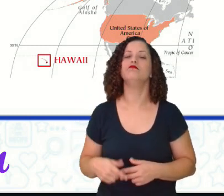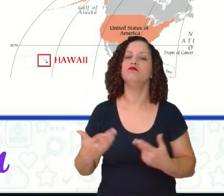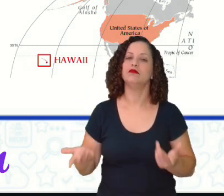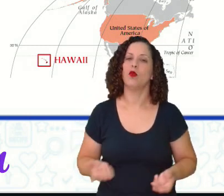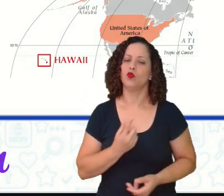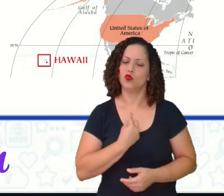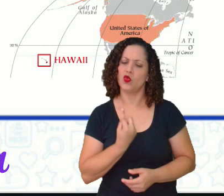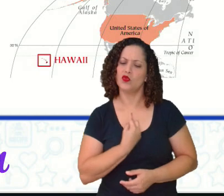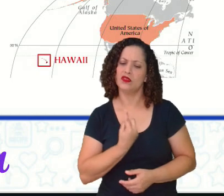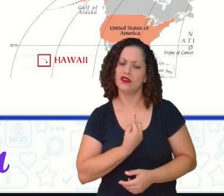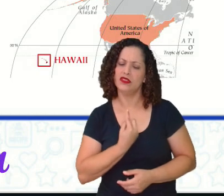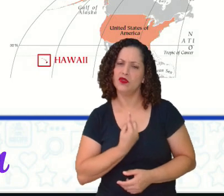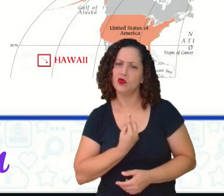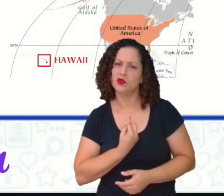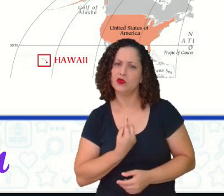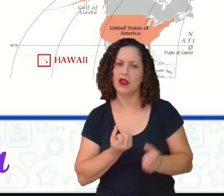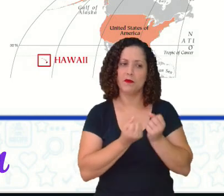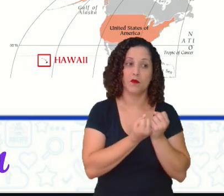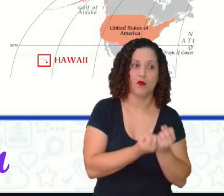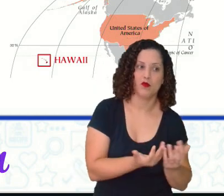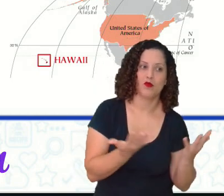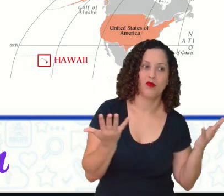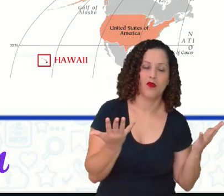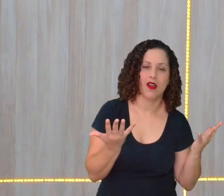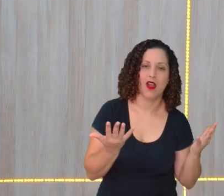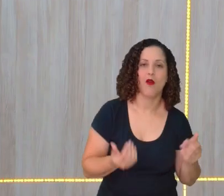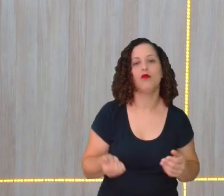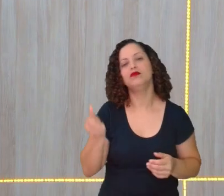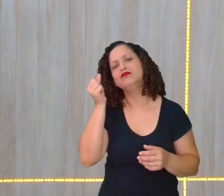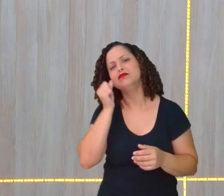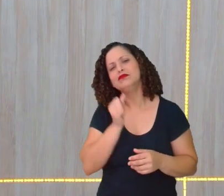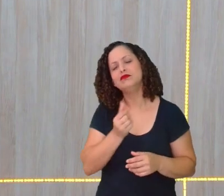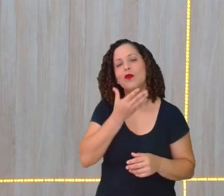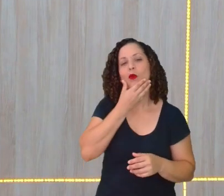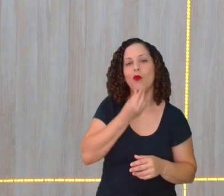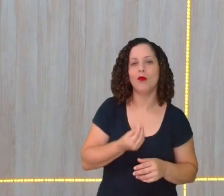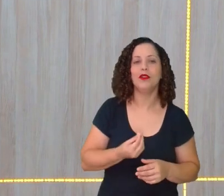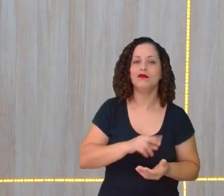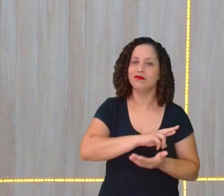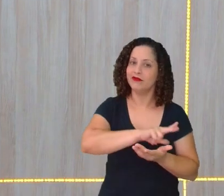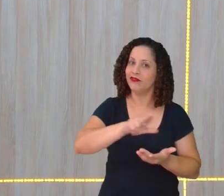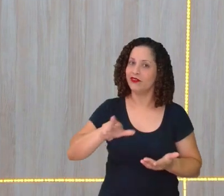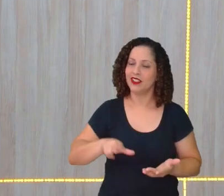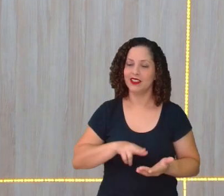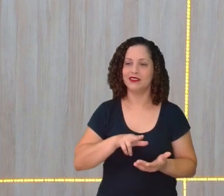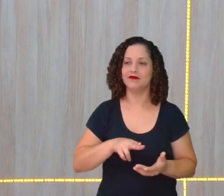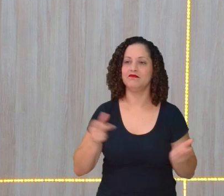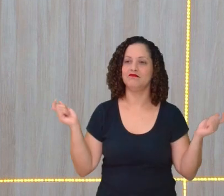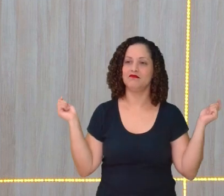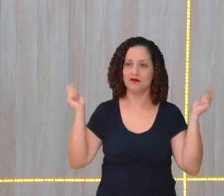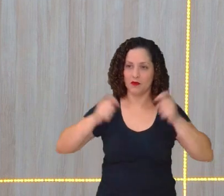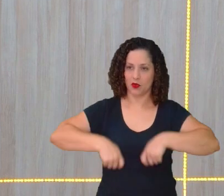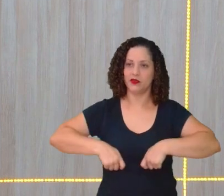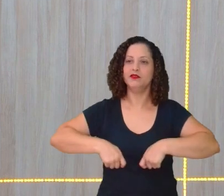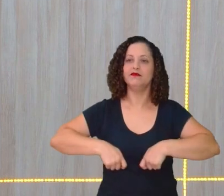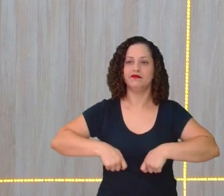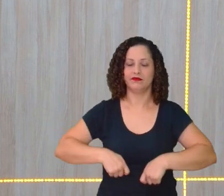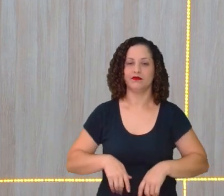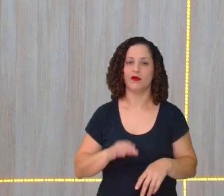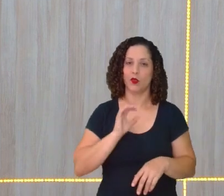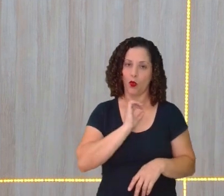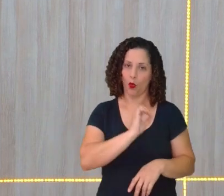tanto no masculino e tanto no feminino. Então, esse the você pode traduzir como o, a, os,